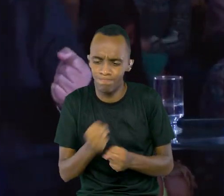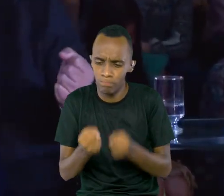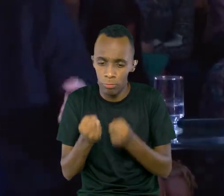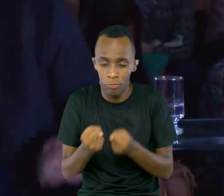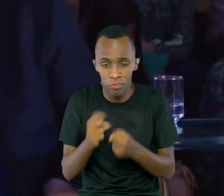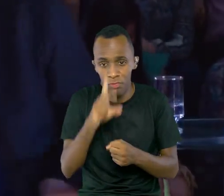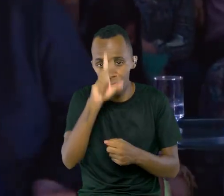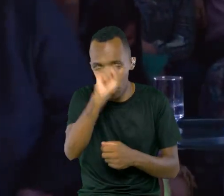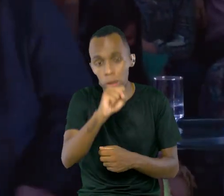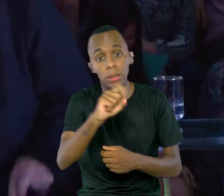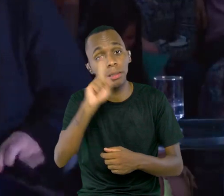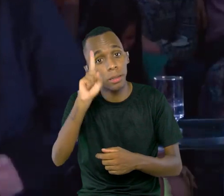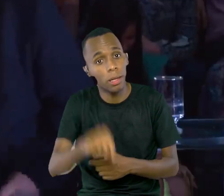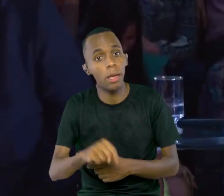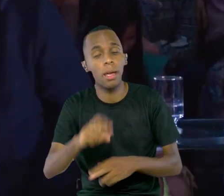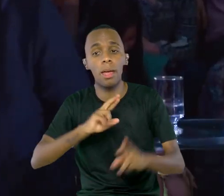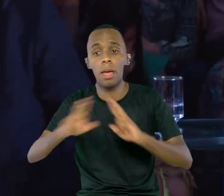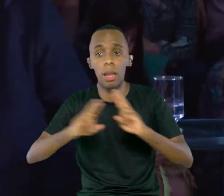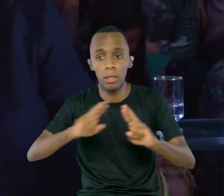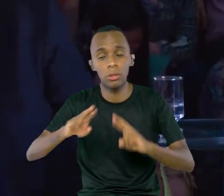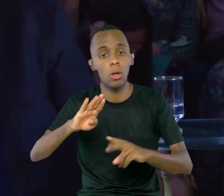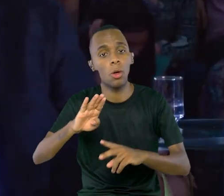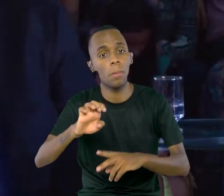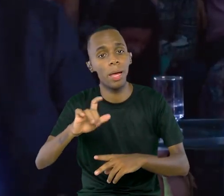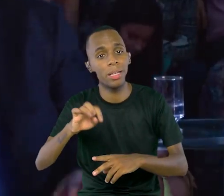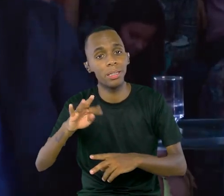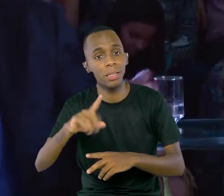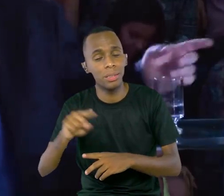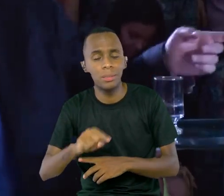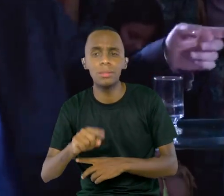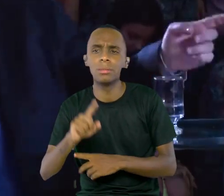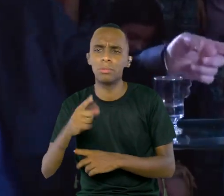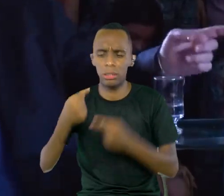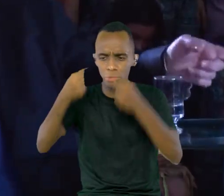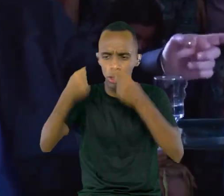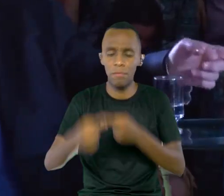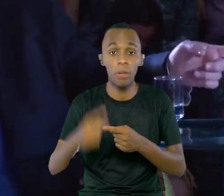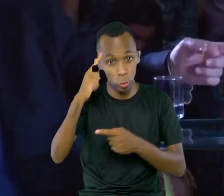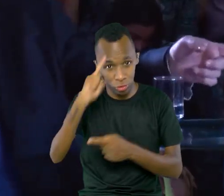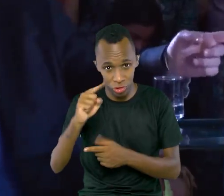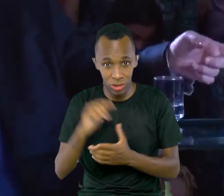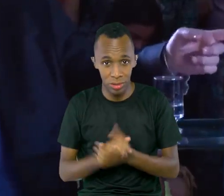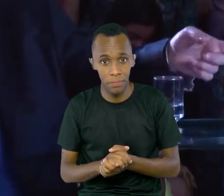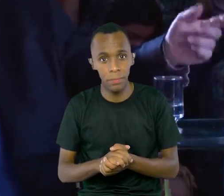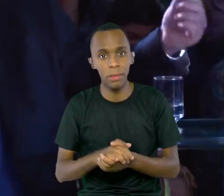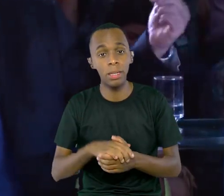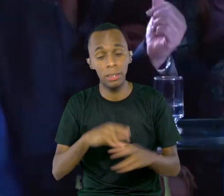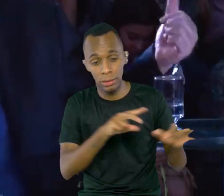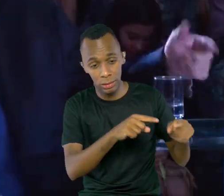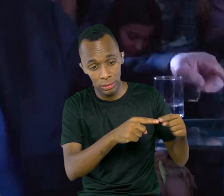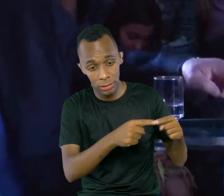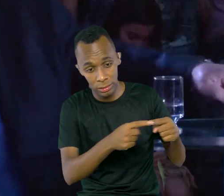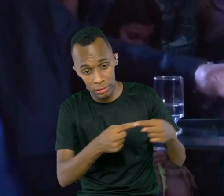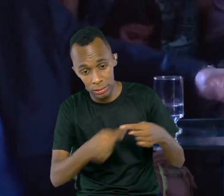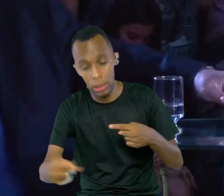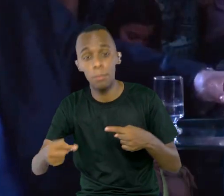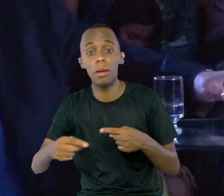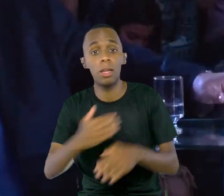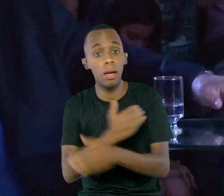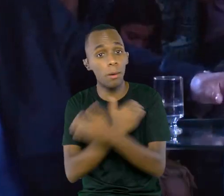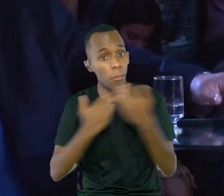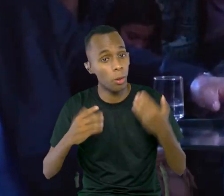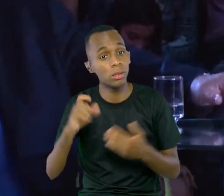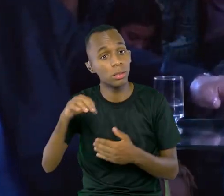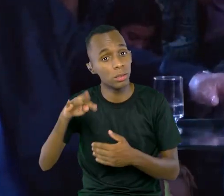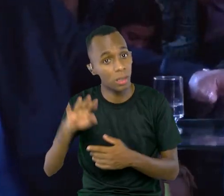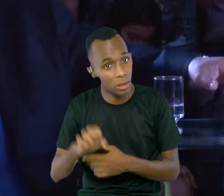amorosidade intensa, que foi exatamente a relação dele com Beatriz. Você que me desafia nas datas, essa semana foi aniversário de morte do